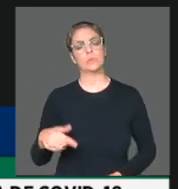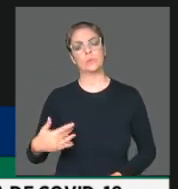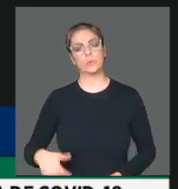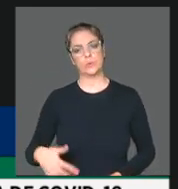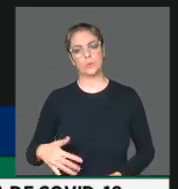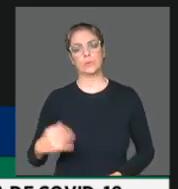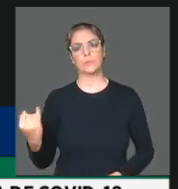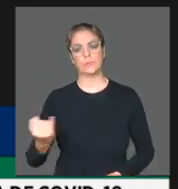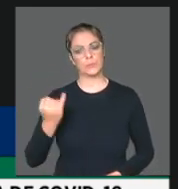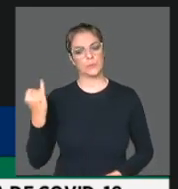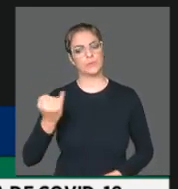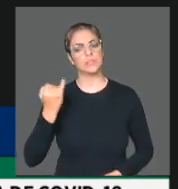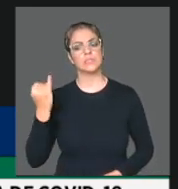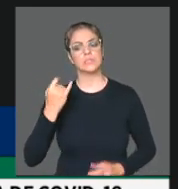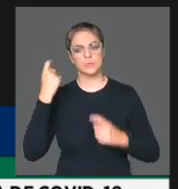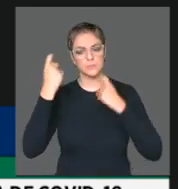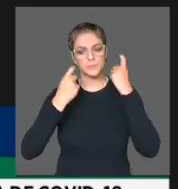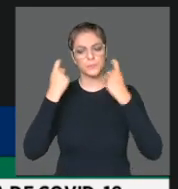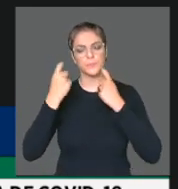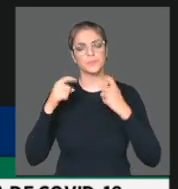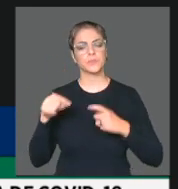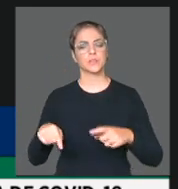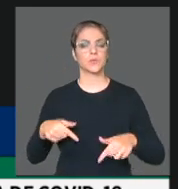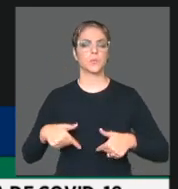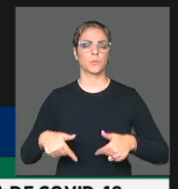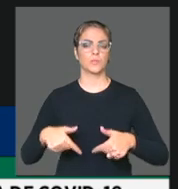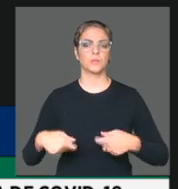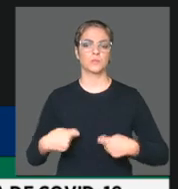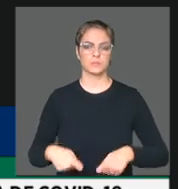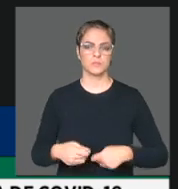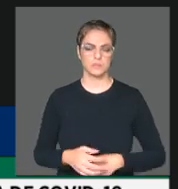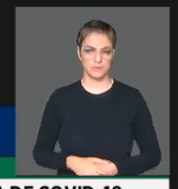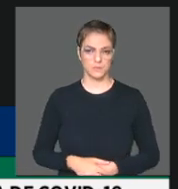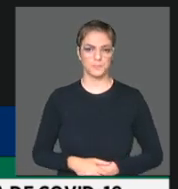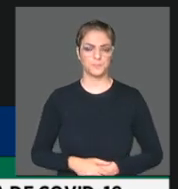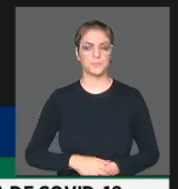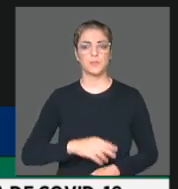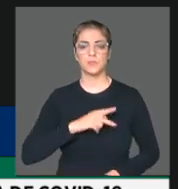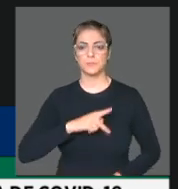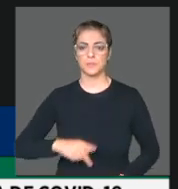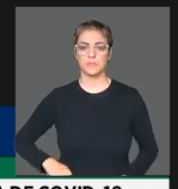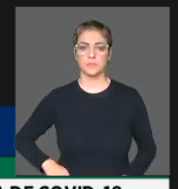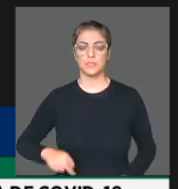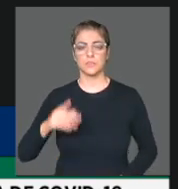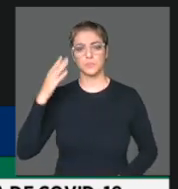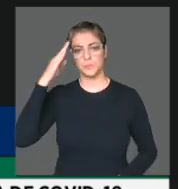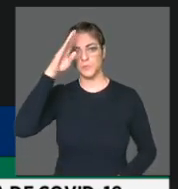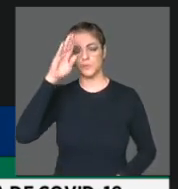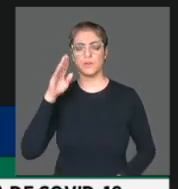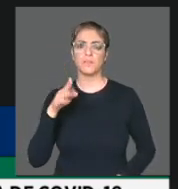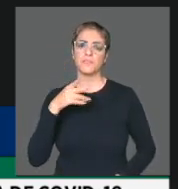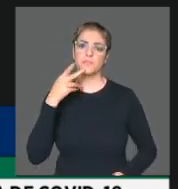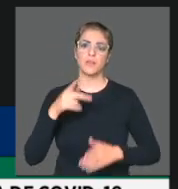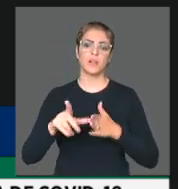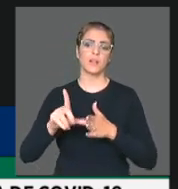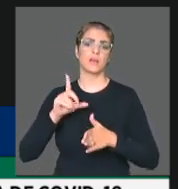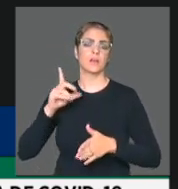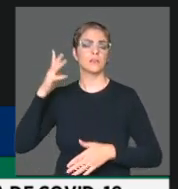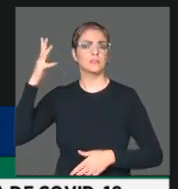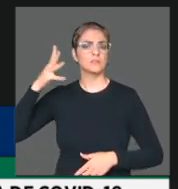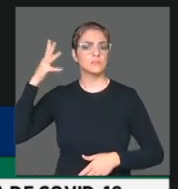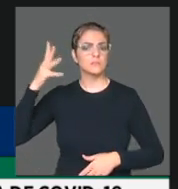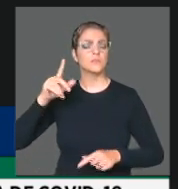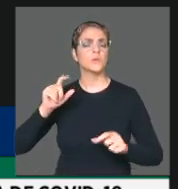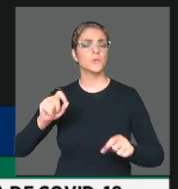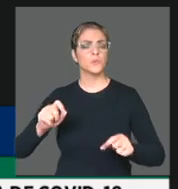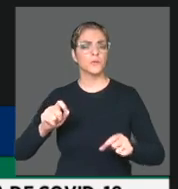gente tinha que estar olhando, o deputado Bolsonaro foi eleito falando nas famílias. Mas a única família que ele quer proteger é a sua, protegendo